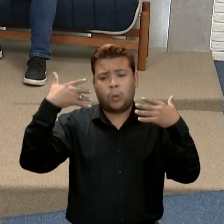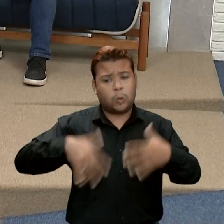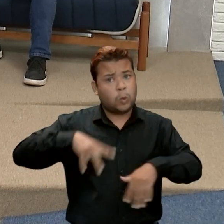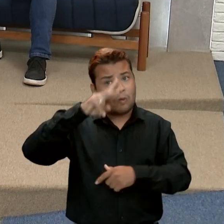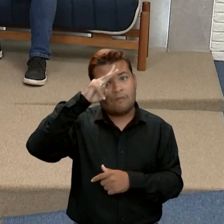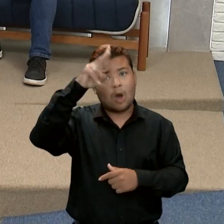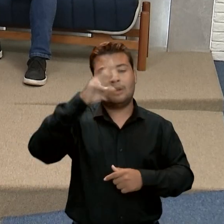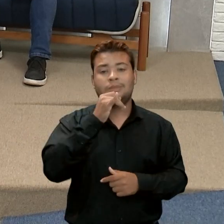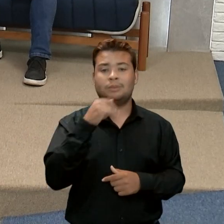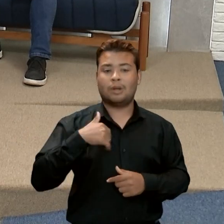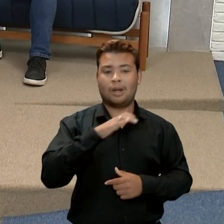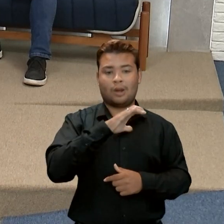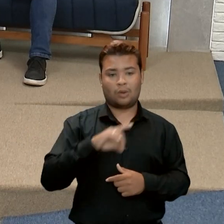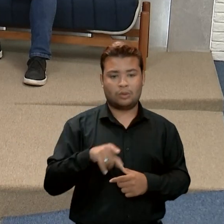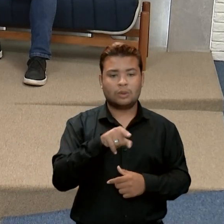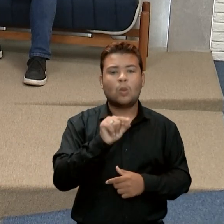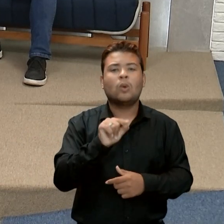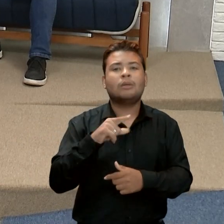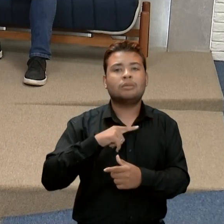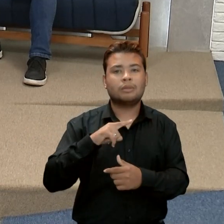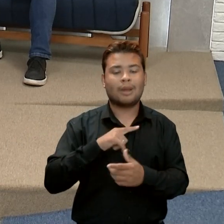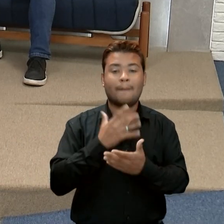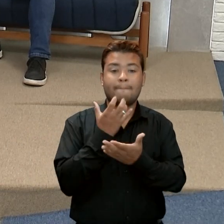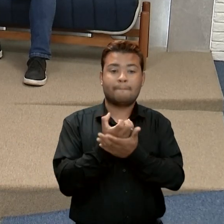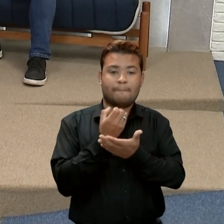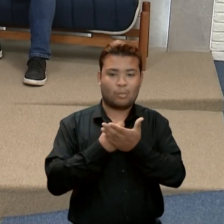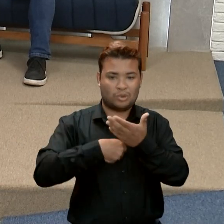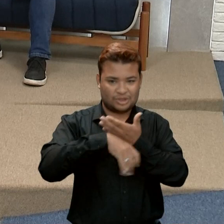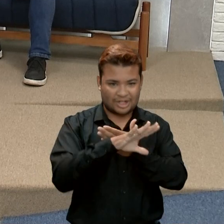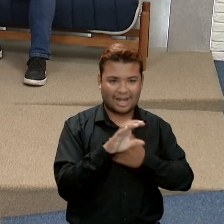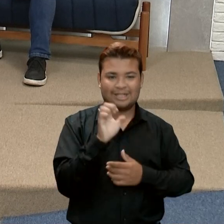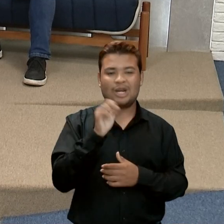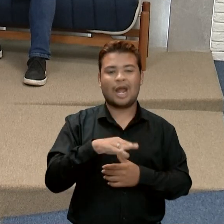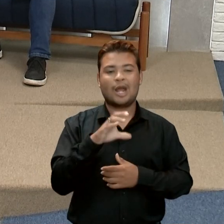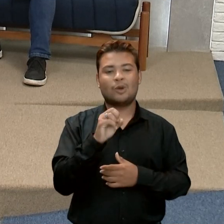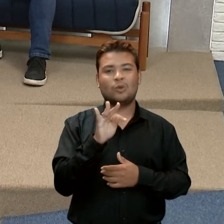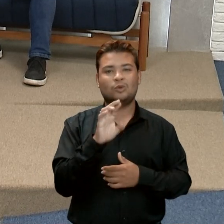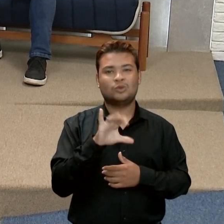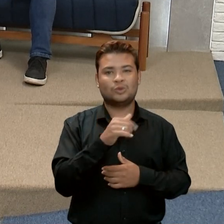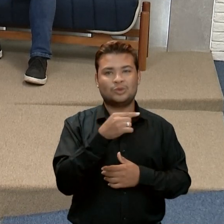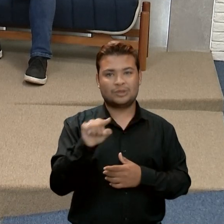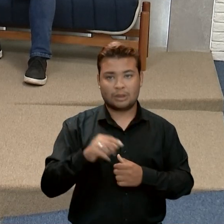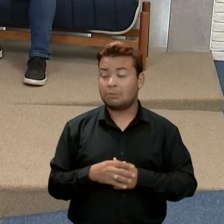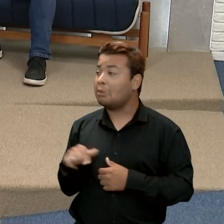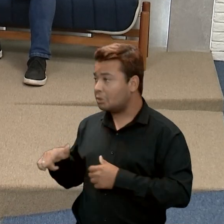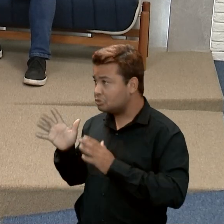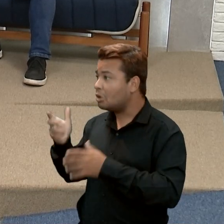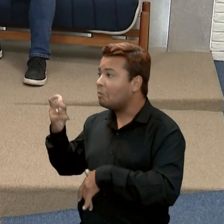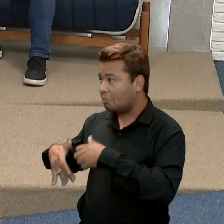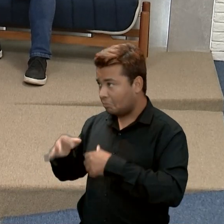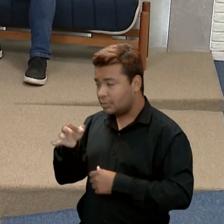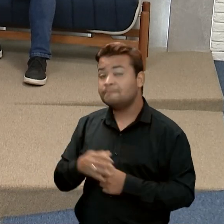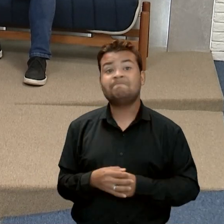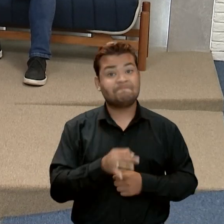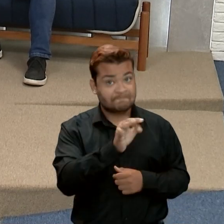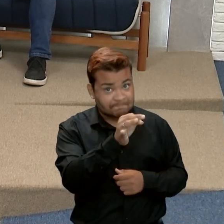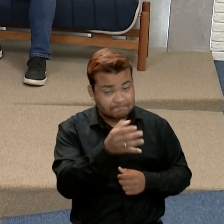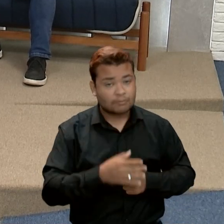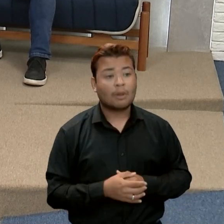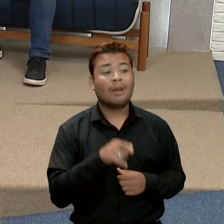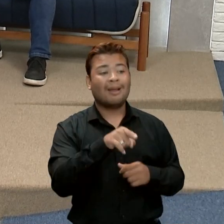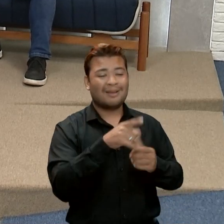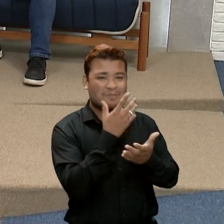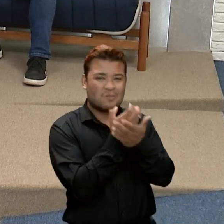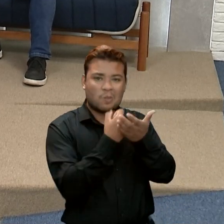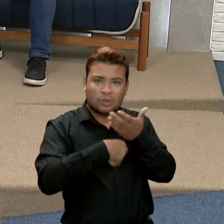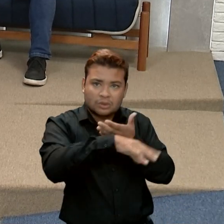eu coordeno, que é o podcast Em Construção, que a gente já já falou, inclusive, UFG, né? aqui, e que trata